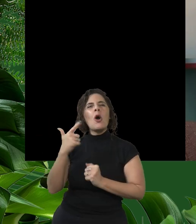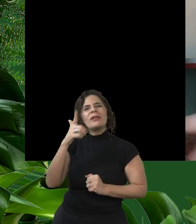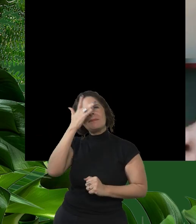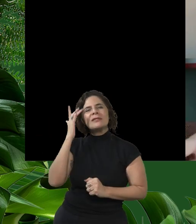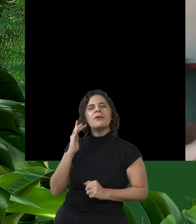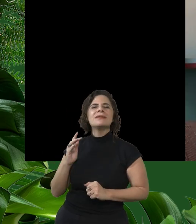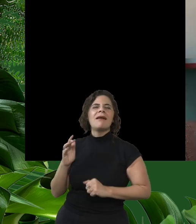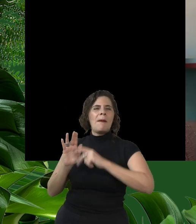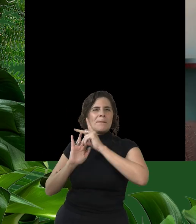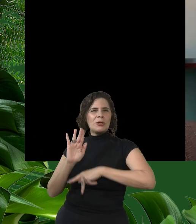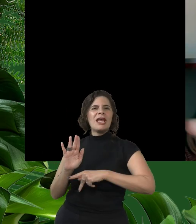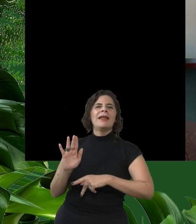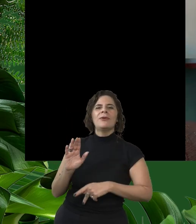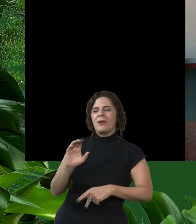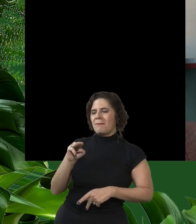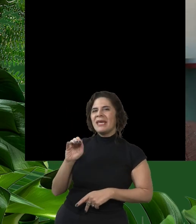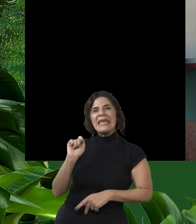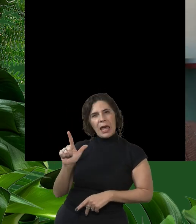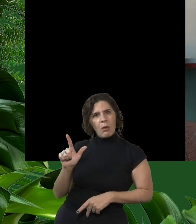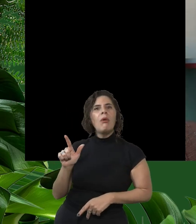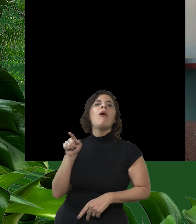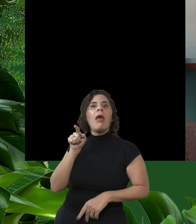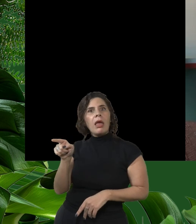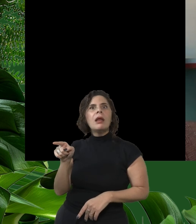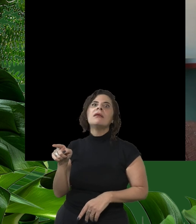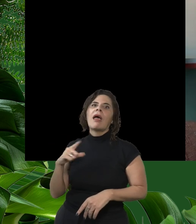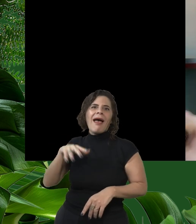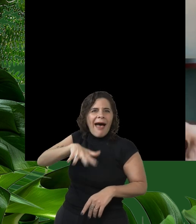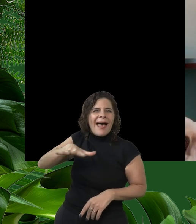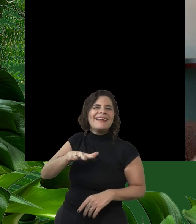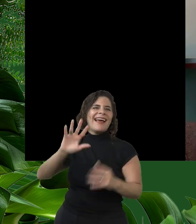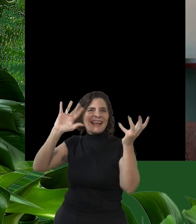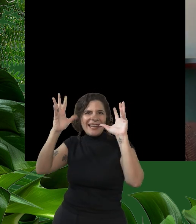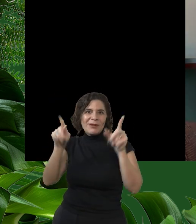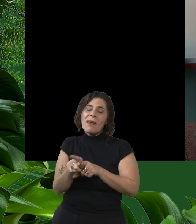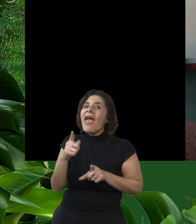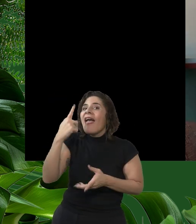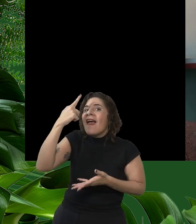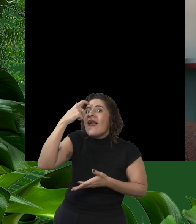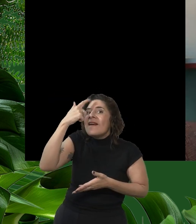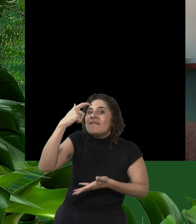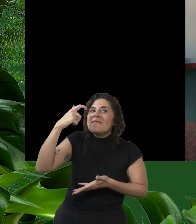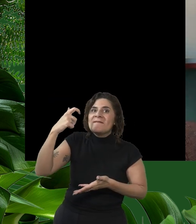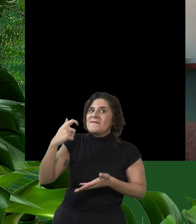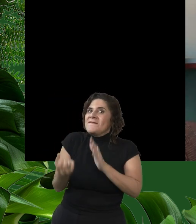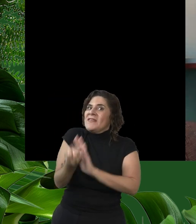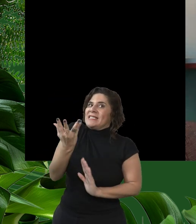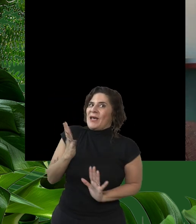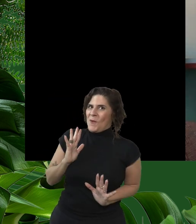ficção climática, né? Então, o clima também está no coração aí do projeto, e é uma ficção. Então, tem muitos caminhos, e eu